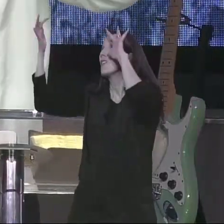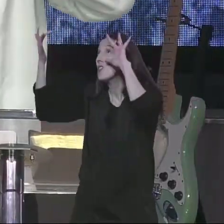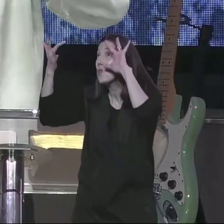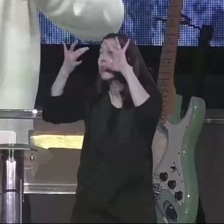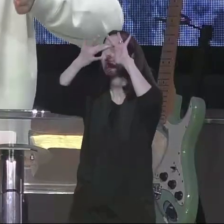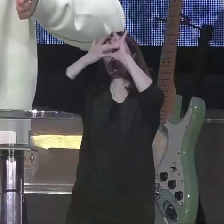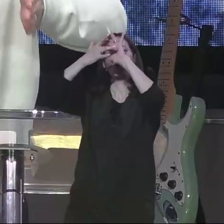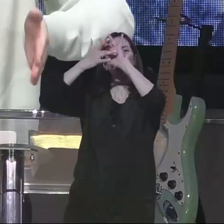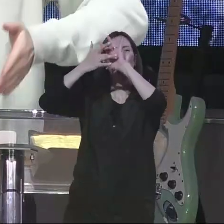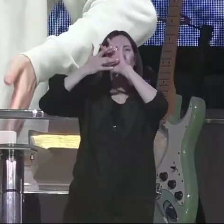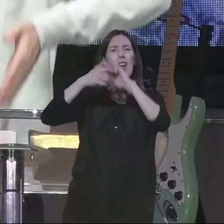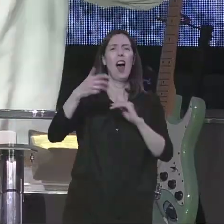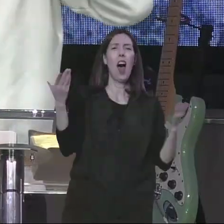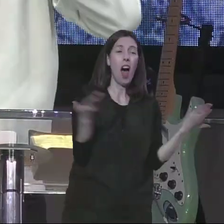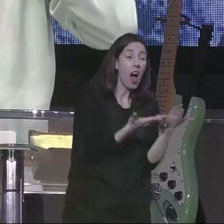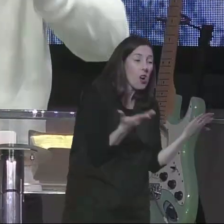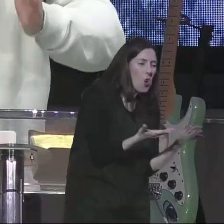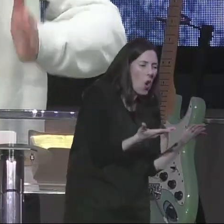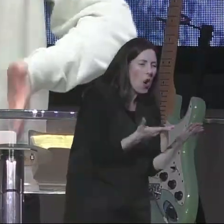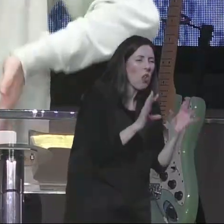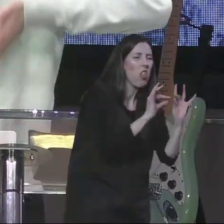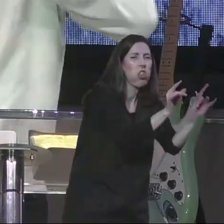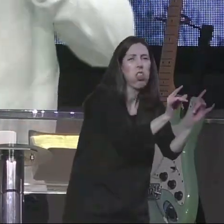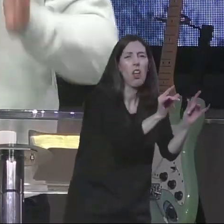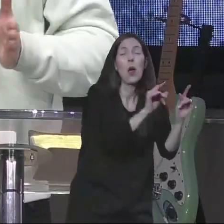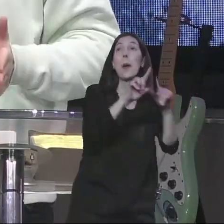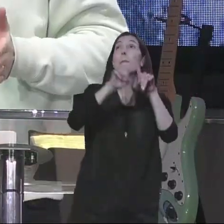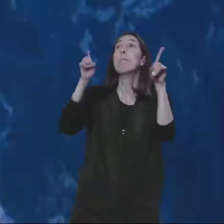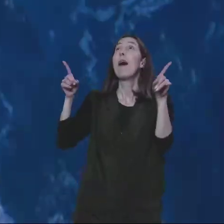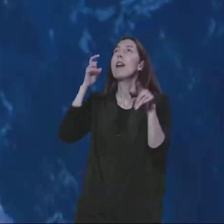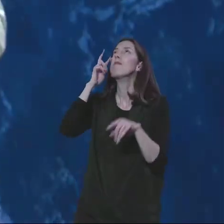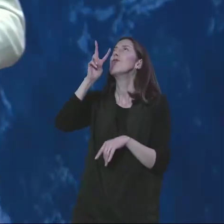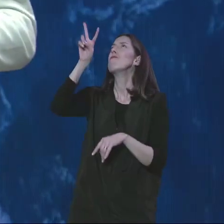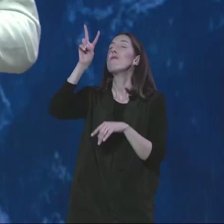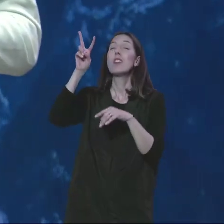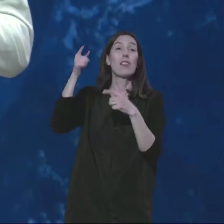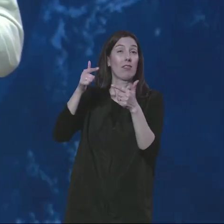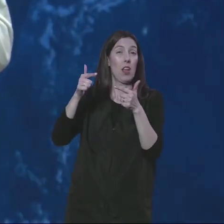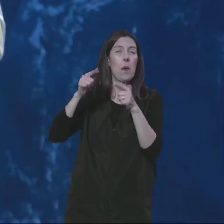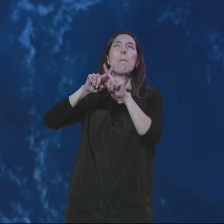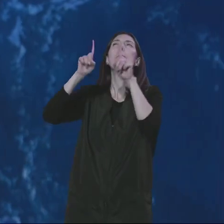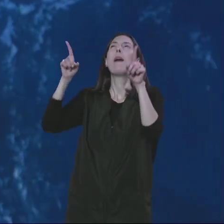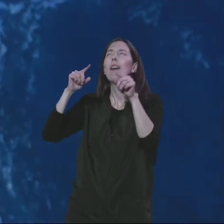é transitório, mas o que não se vê é eterno.